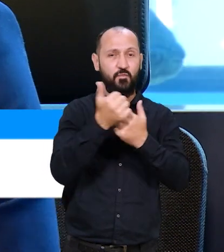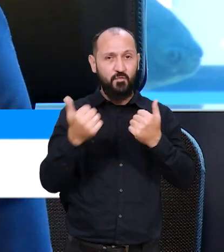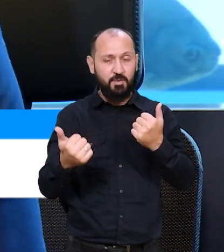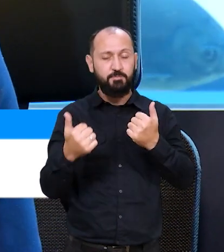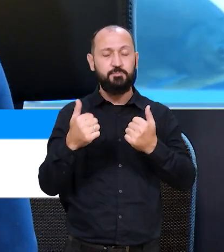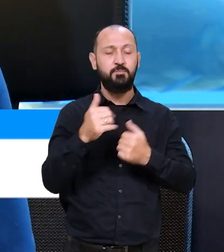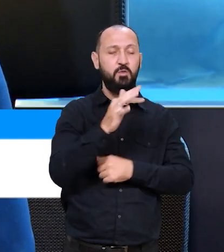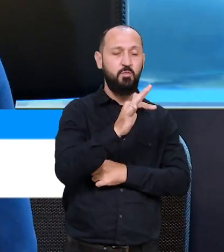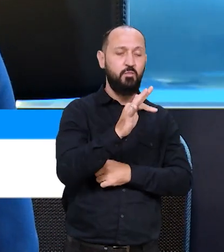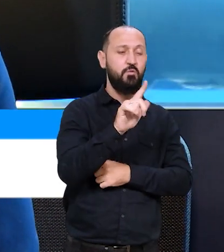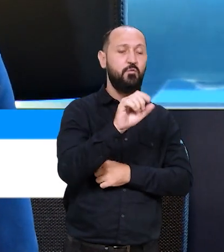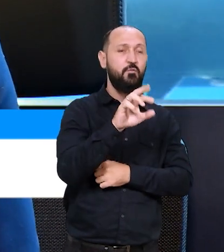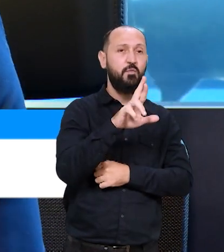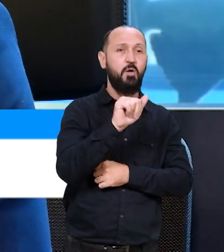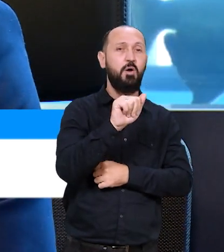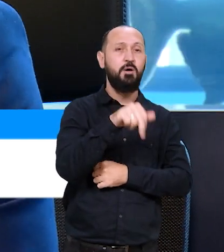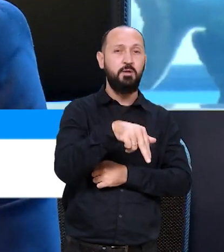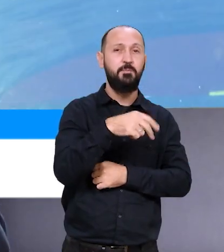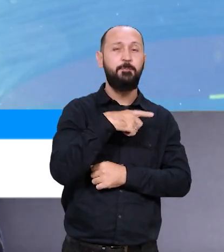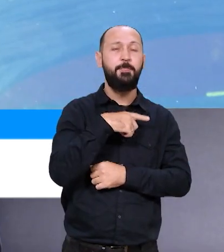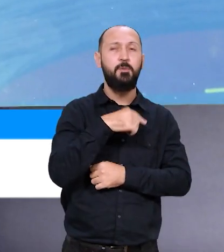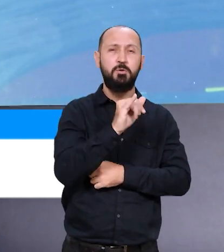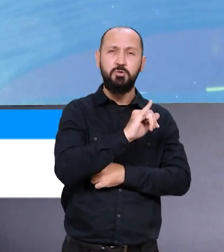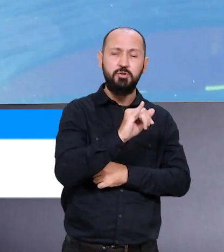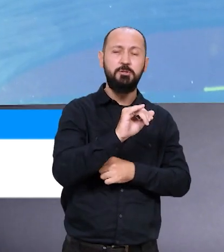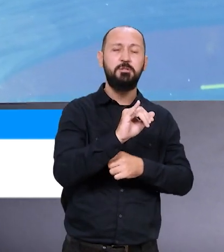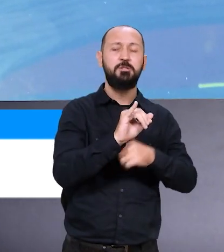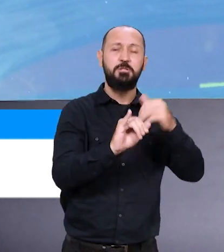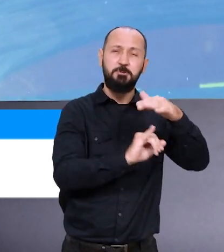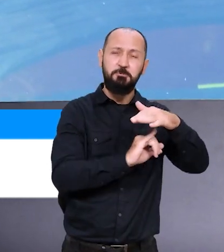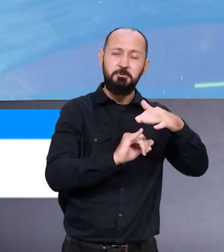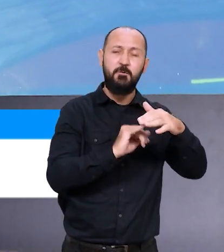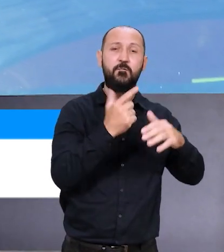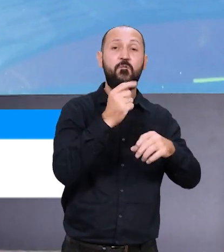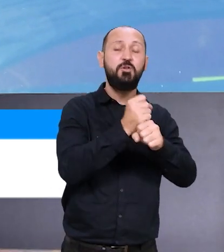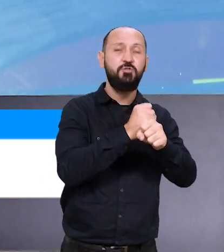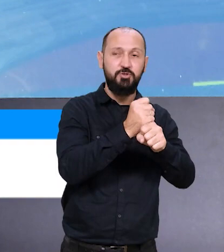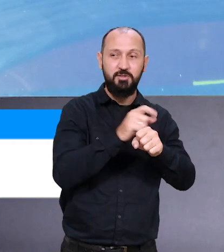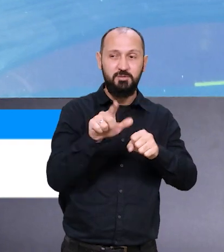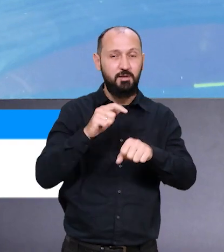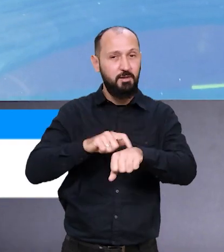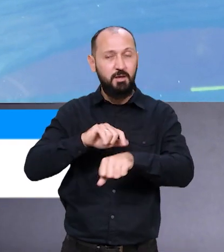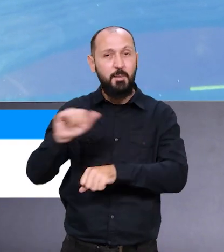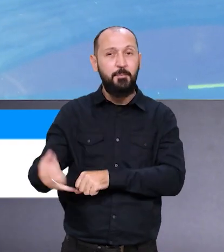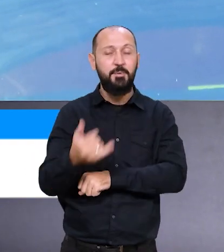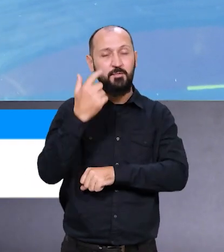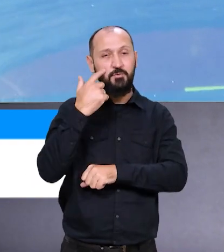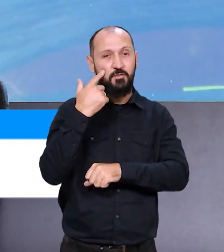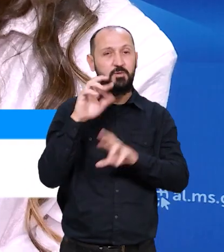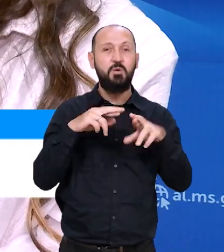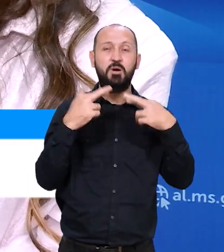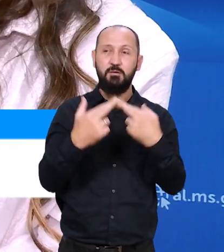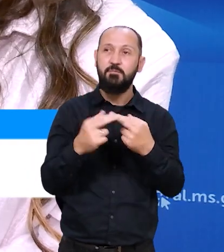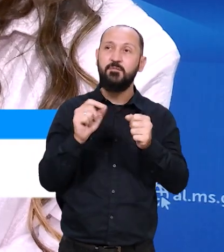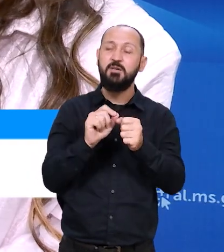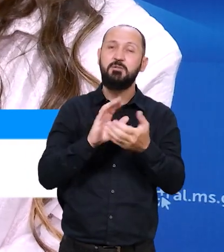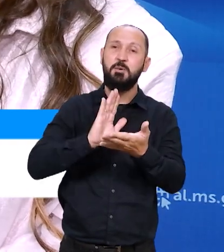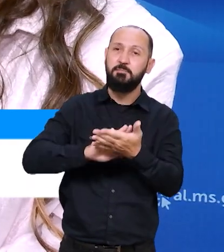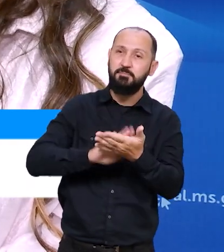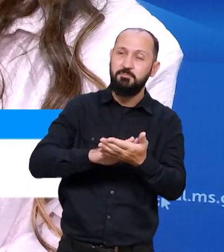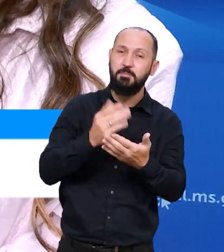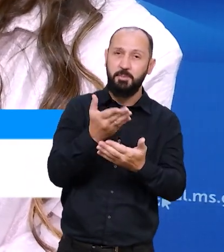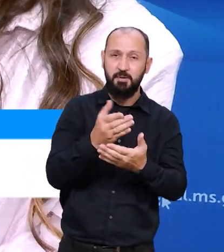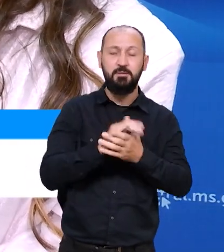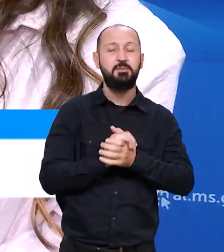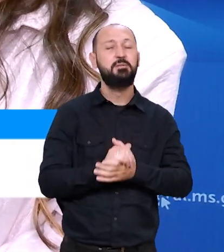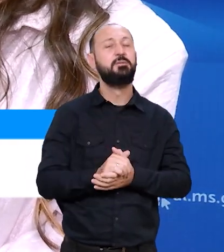é o Roberto Lamari, que era o vice-presidente, e o Florian Madruga ficou à frente da instituição por 20 anos e a senhora também aproveitou